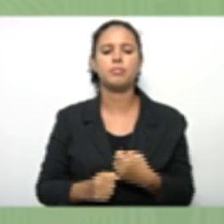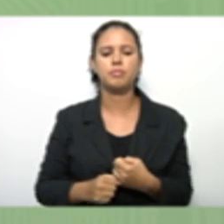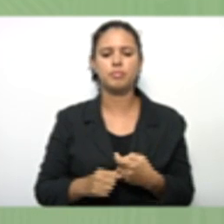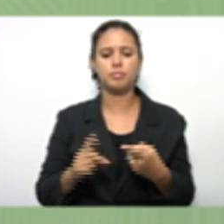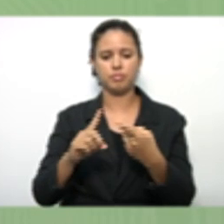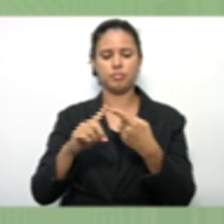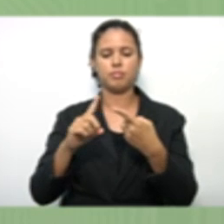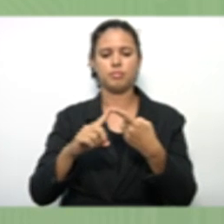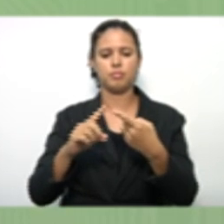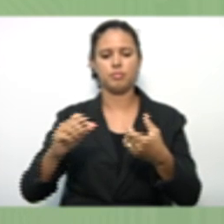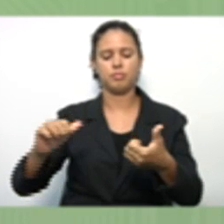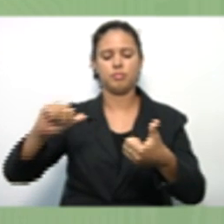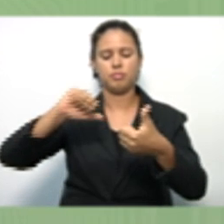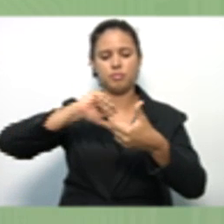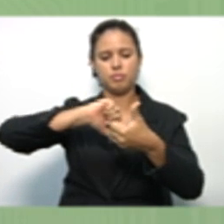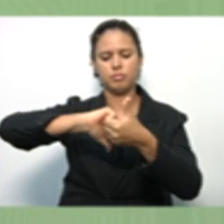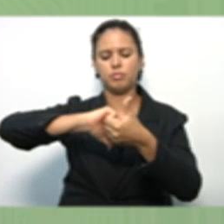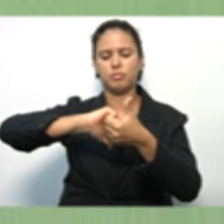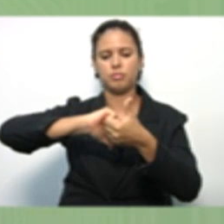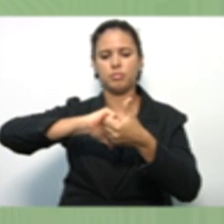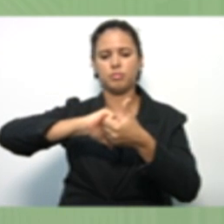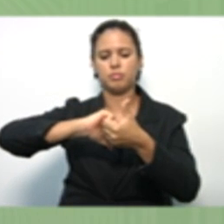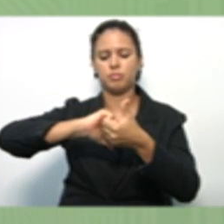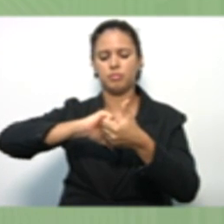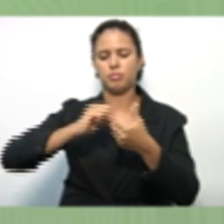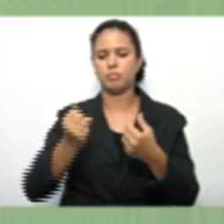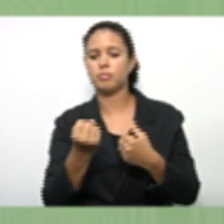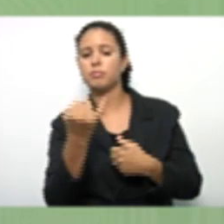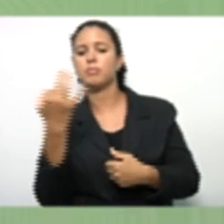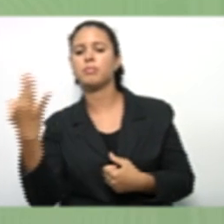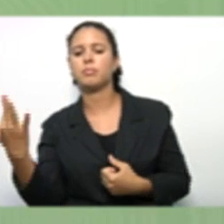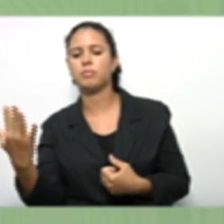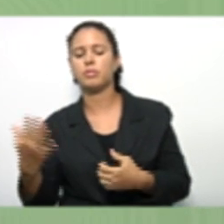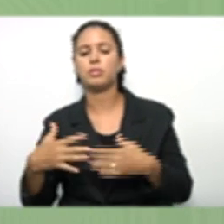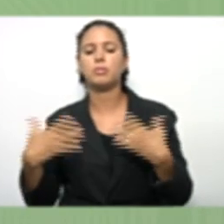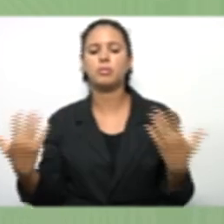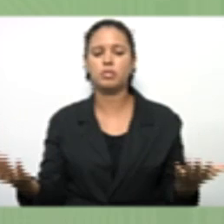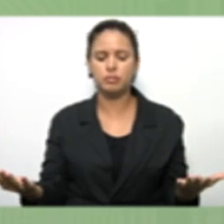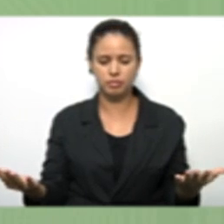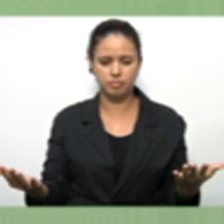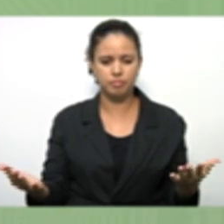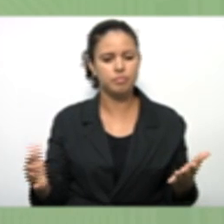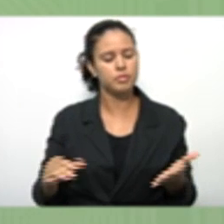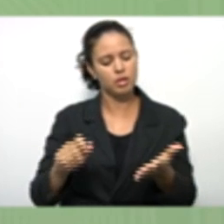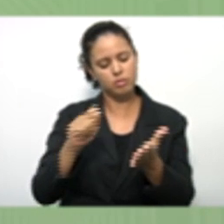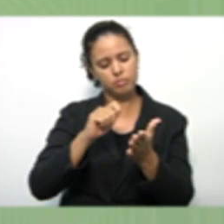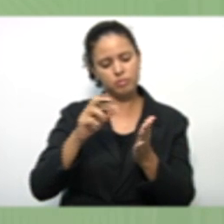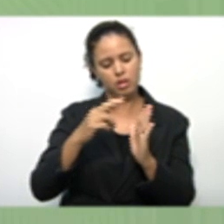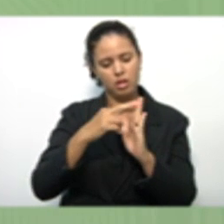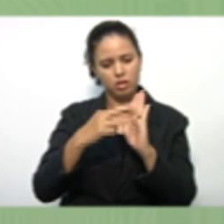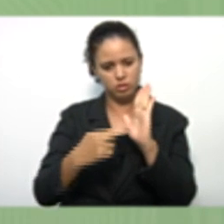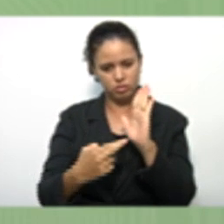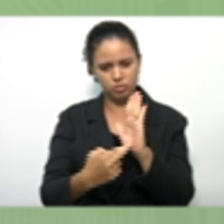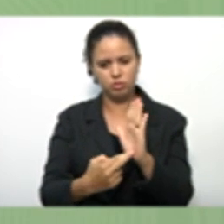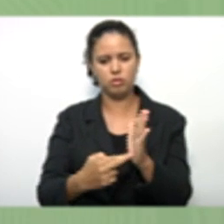Os aspectos qualitativos e quantitativos. Os relatórios contábeis apresentam a relação aos